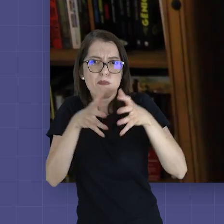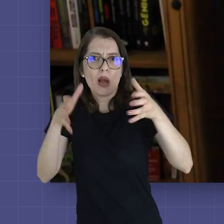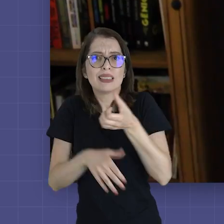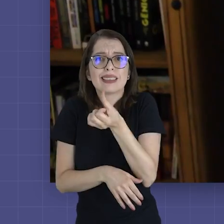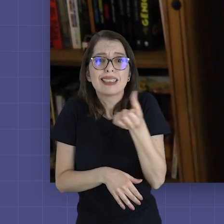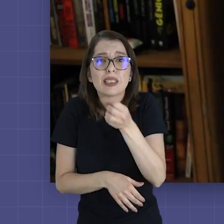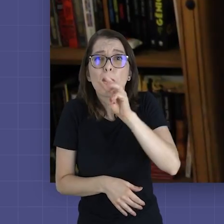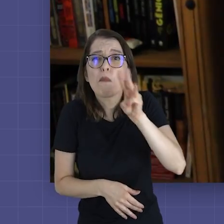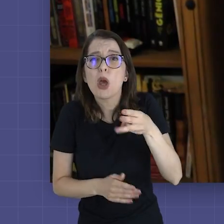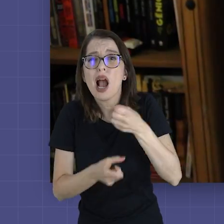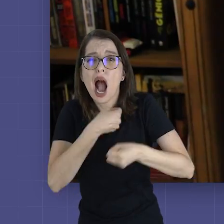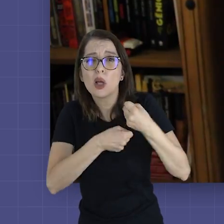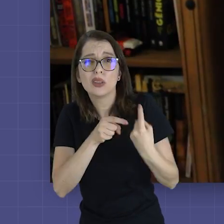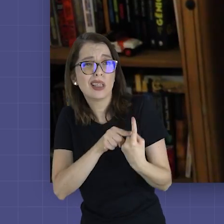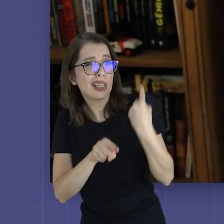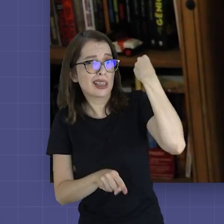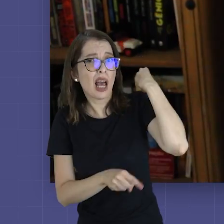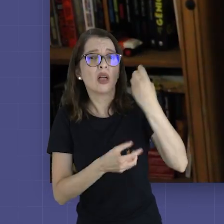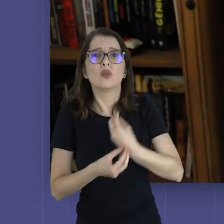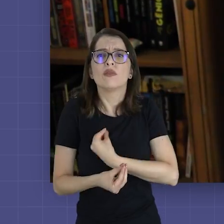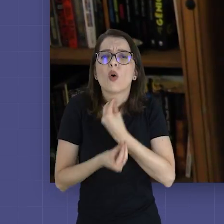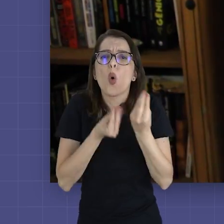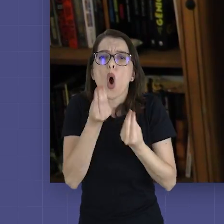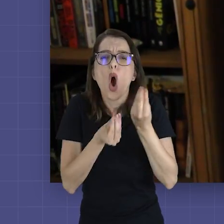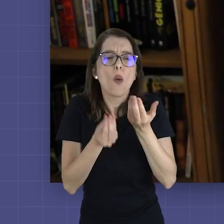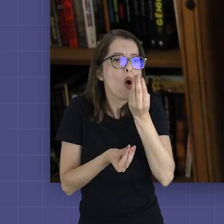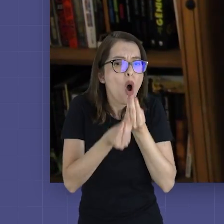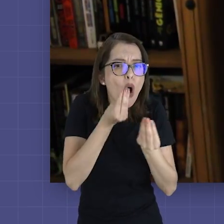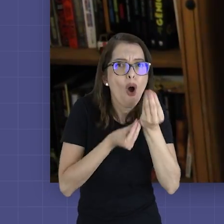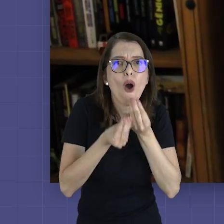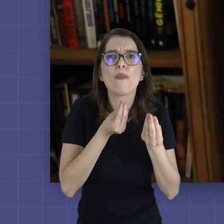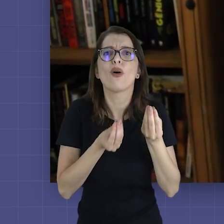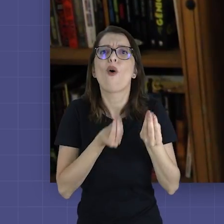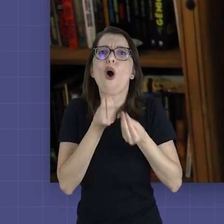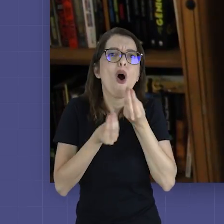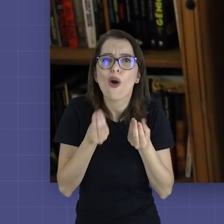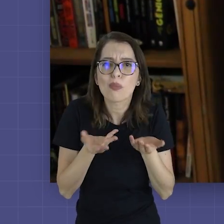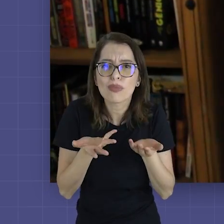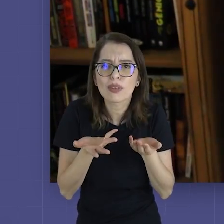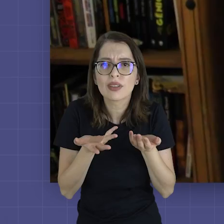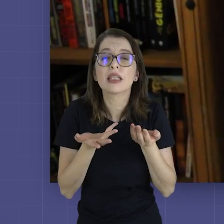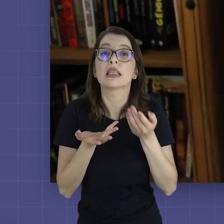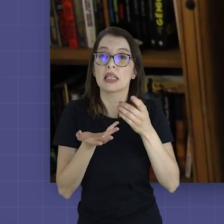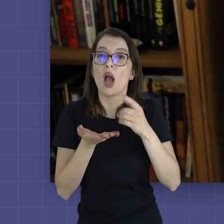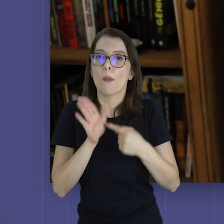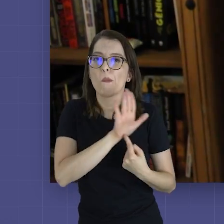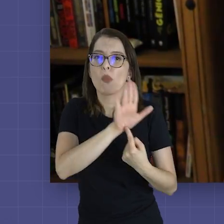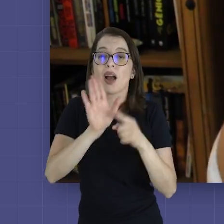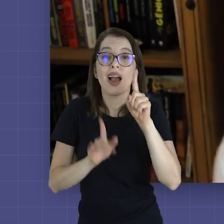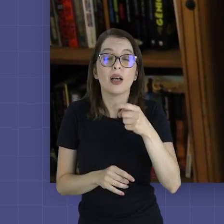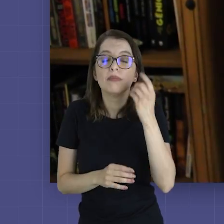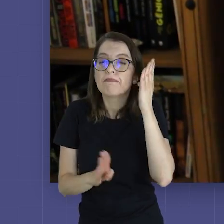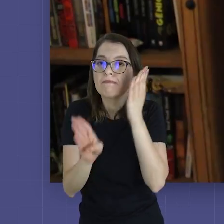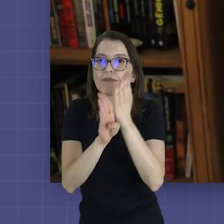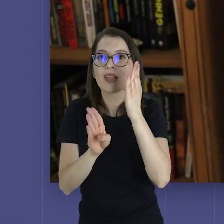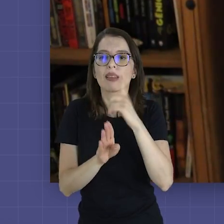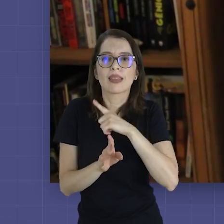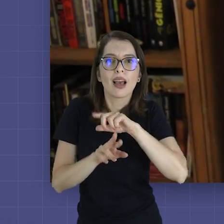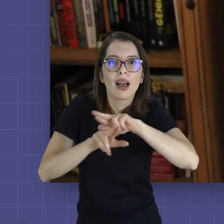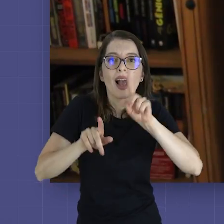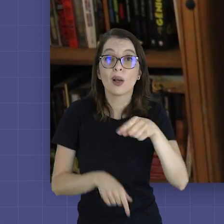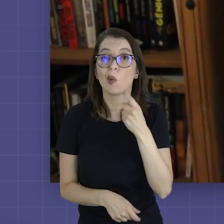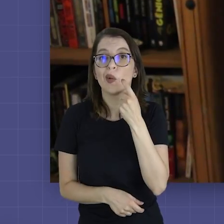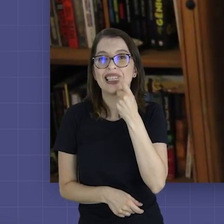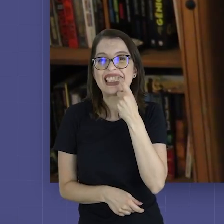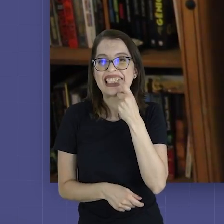milhões de anos, certo? Bom, existem várias formas de a gente descobrir a dieta dos dinossauros, e a nossa principal fonte de evidência são os dentes.